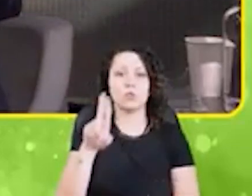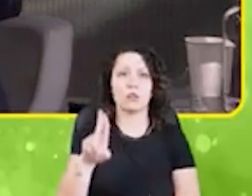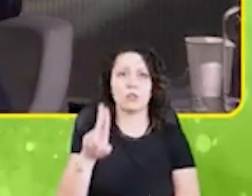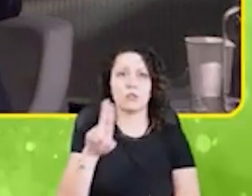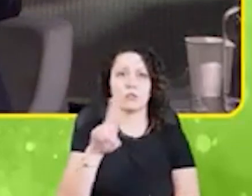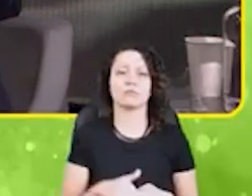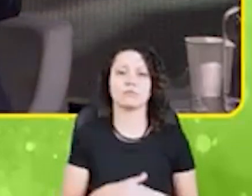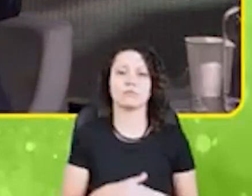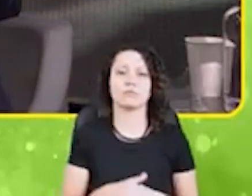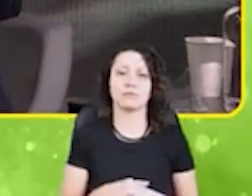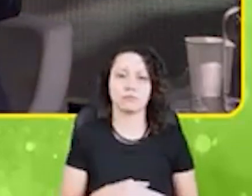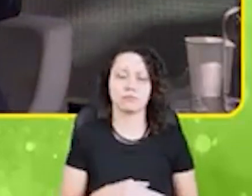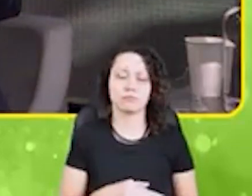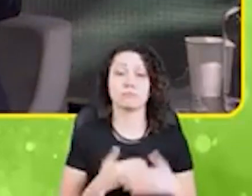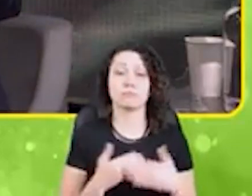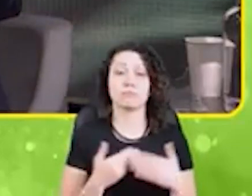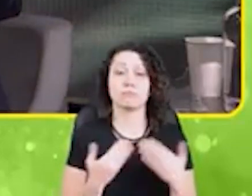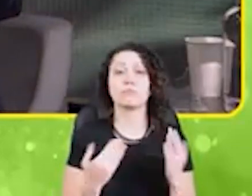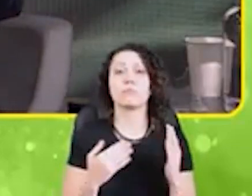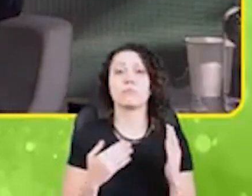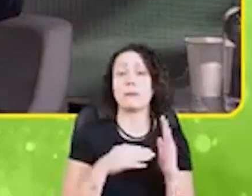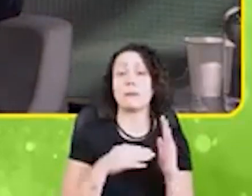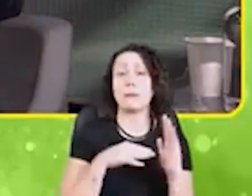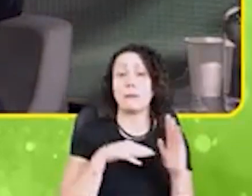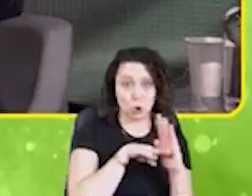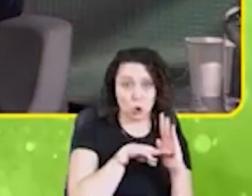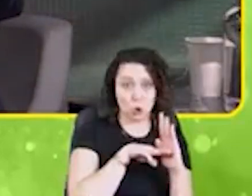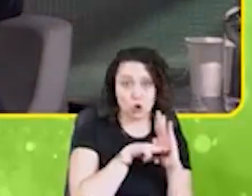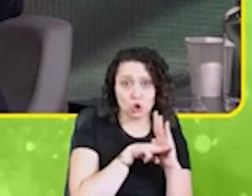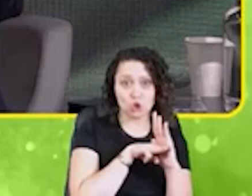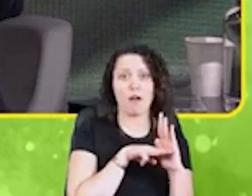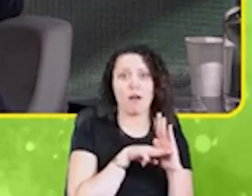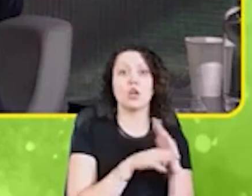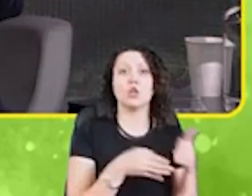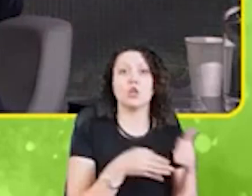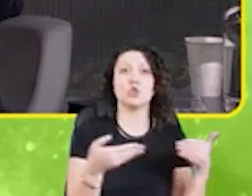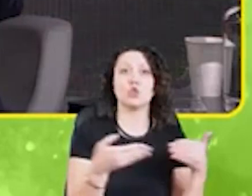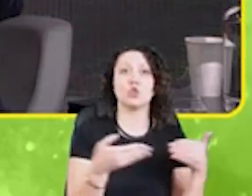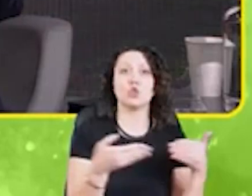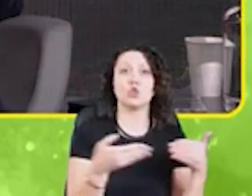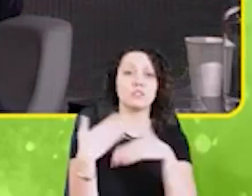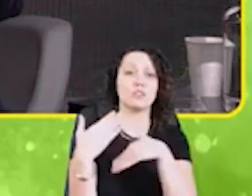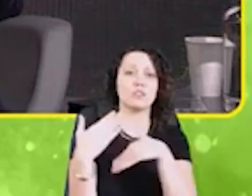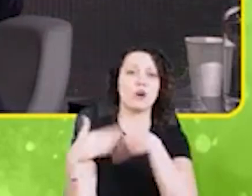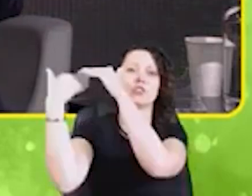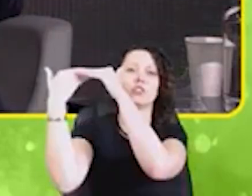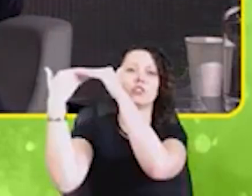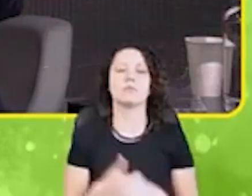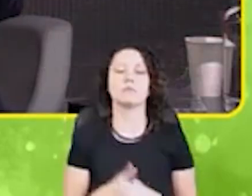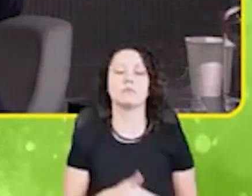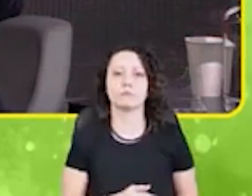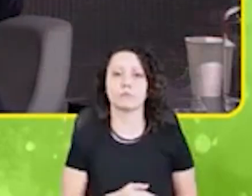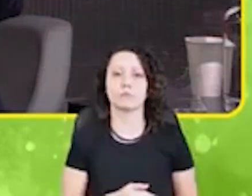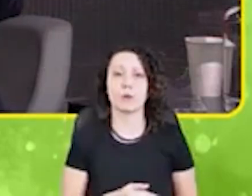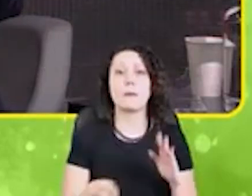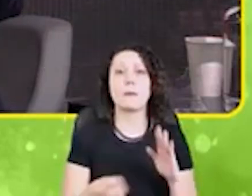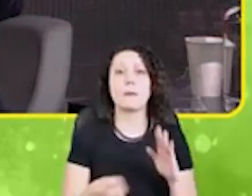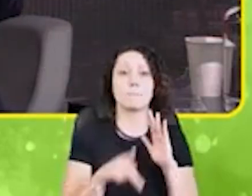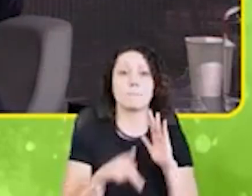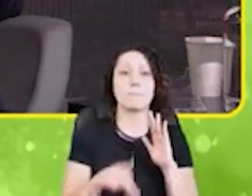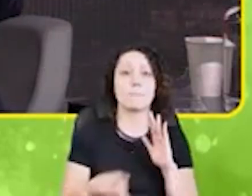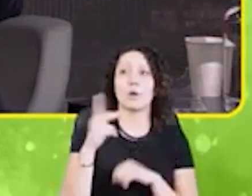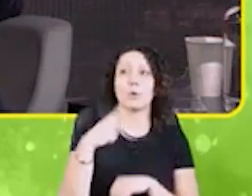é porque as metodologias que estão hoje são foram todas desenvolvidas para países de clima temperado